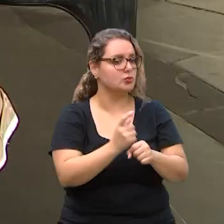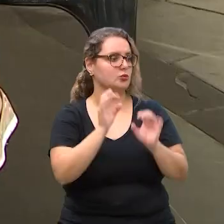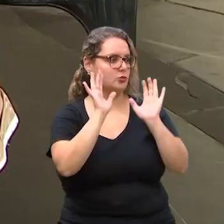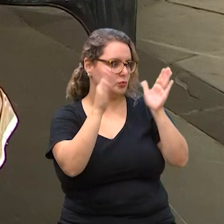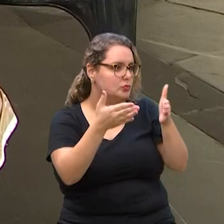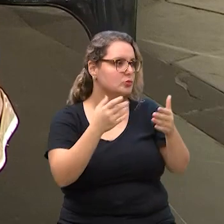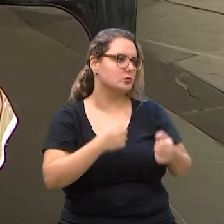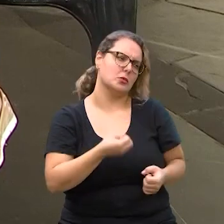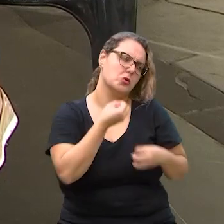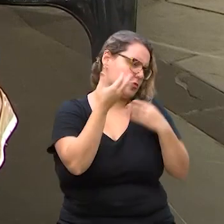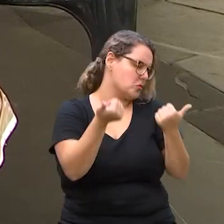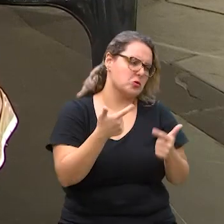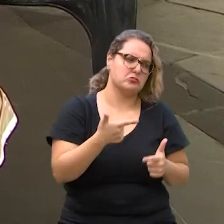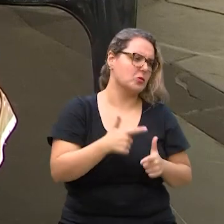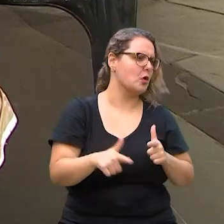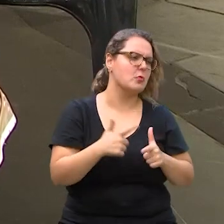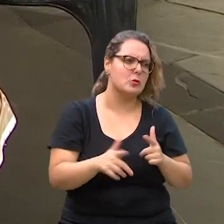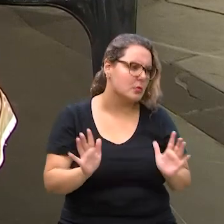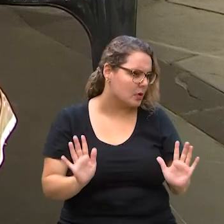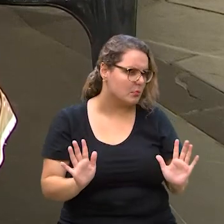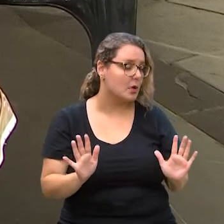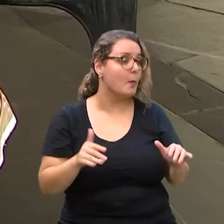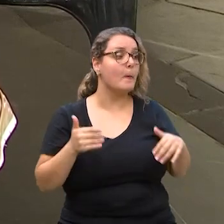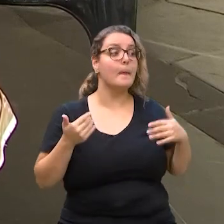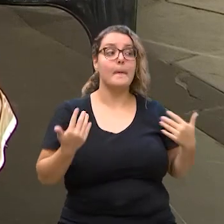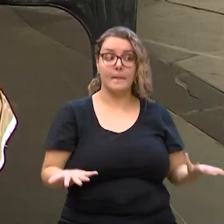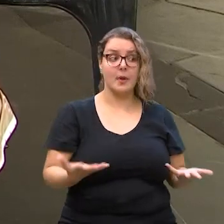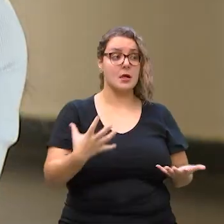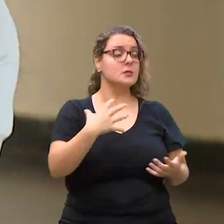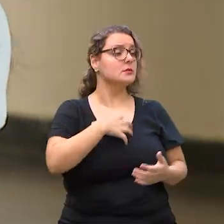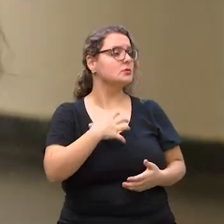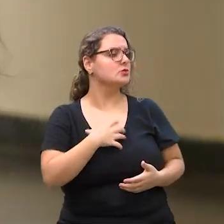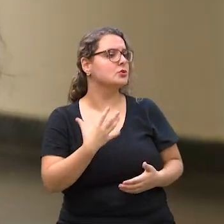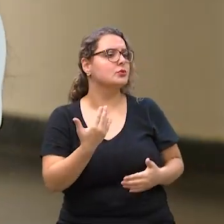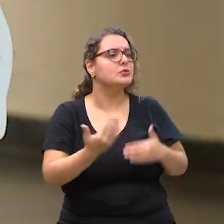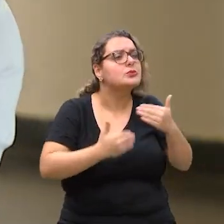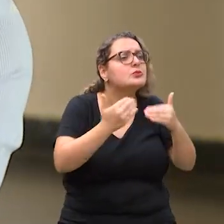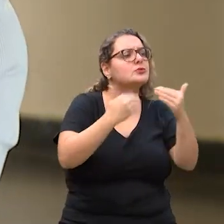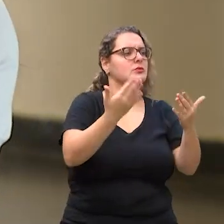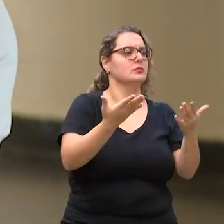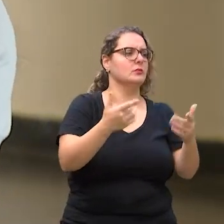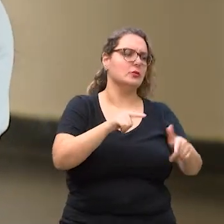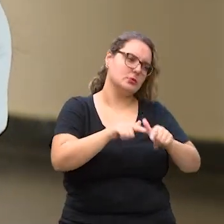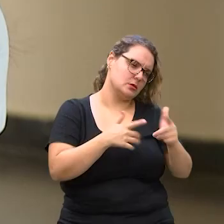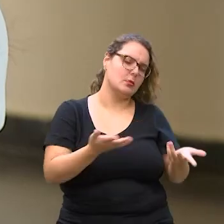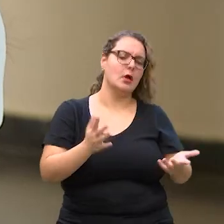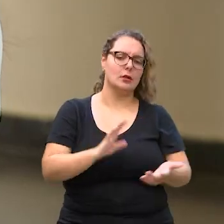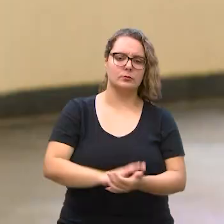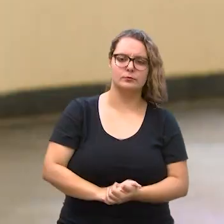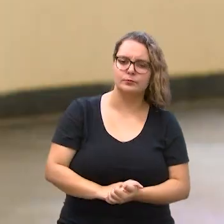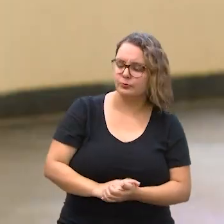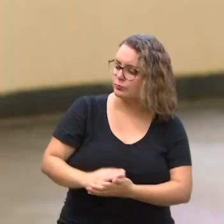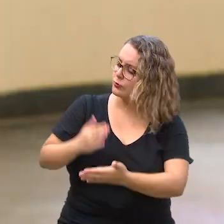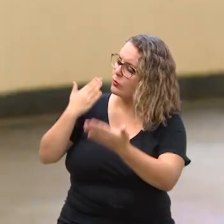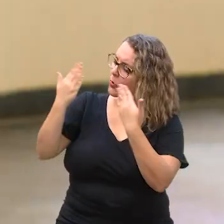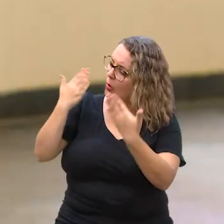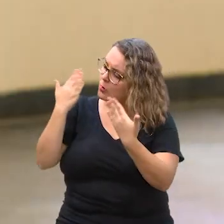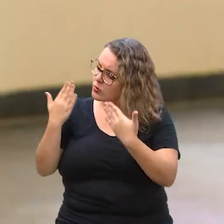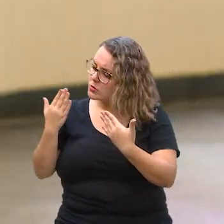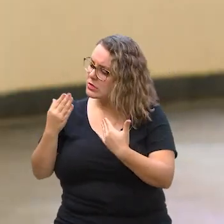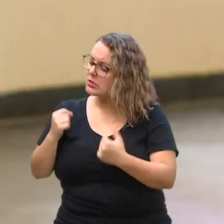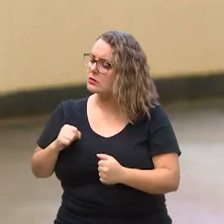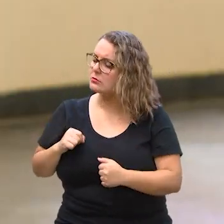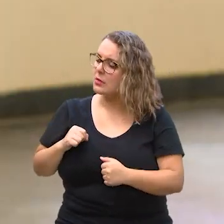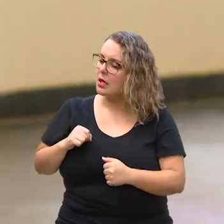mais estabelecida. E tá tudo bem, não tem problema também. Mas é a forma como ele quis desenvolver o trabalho. O